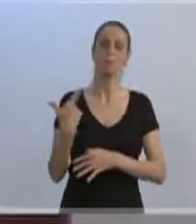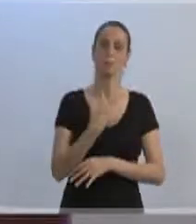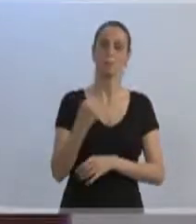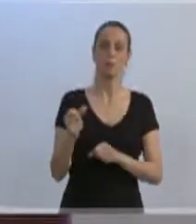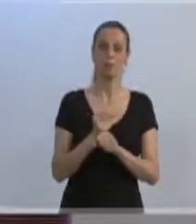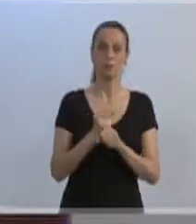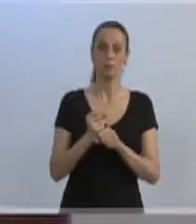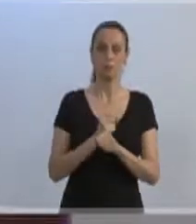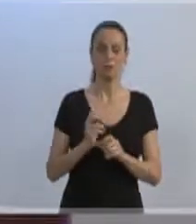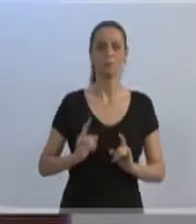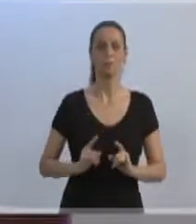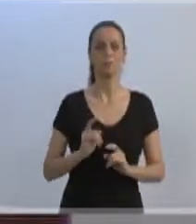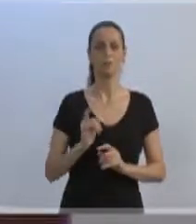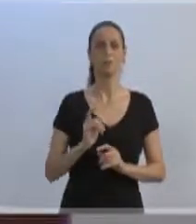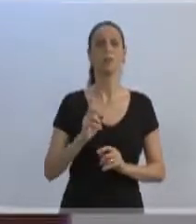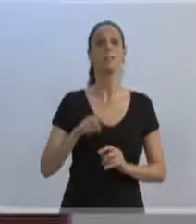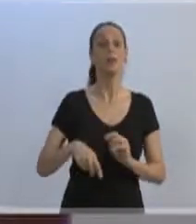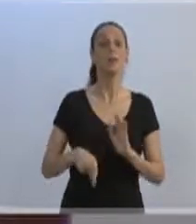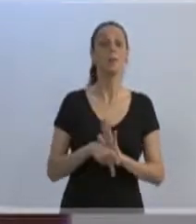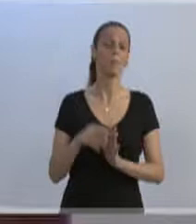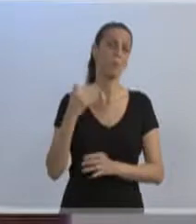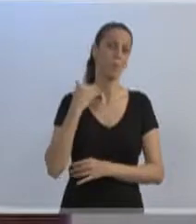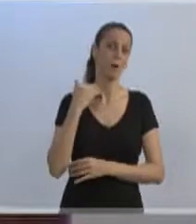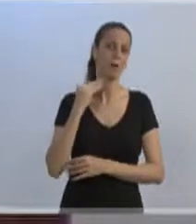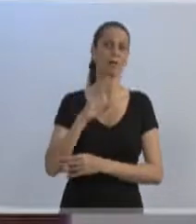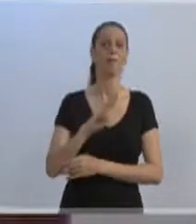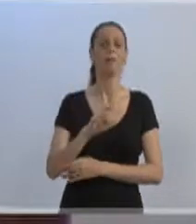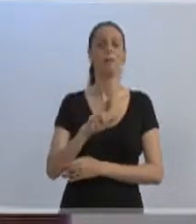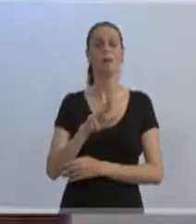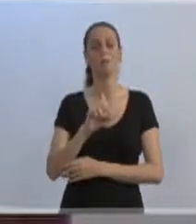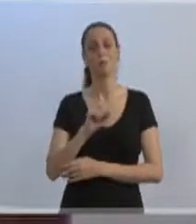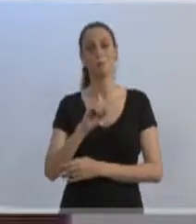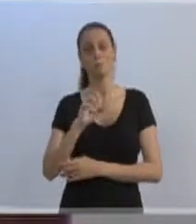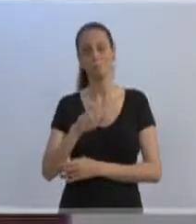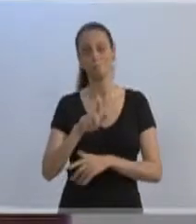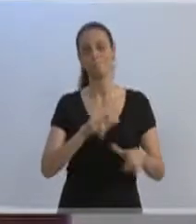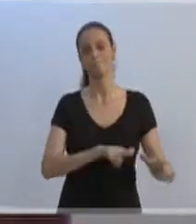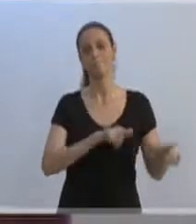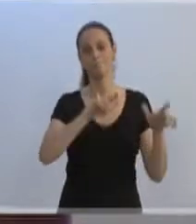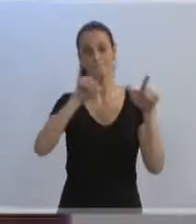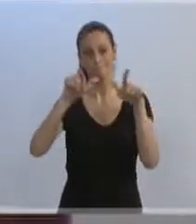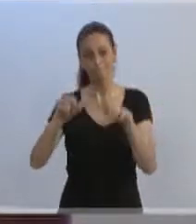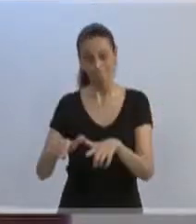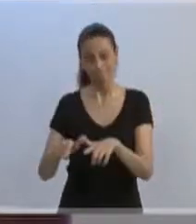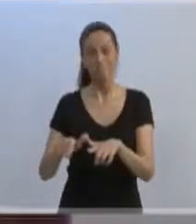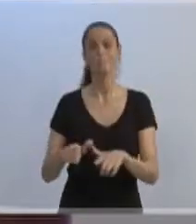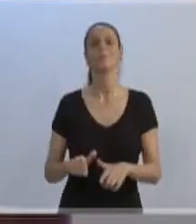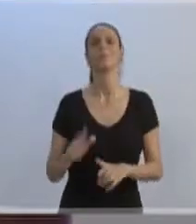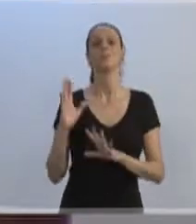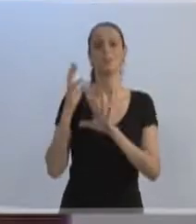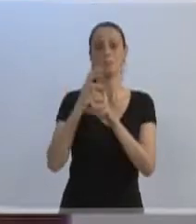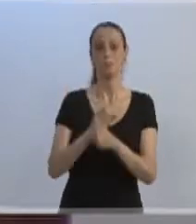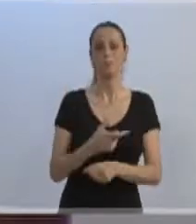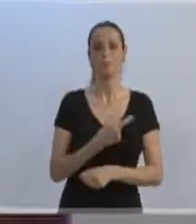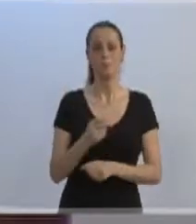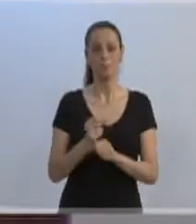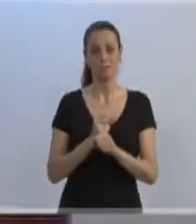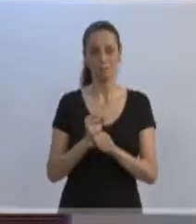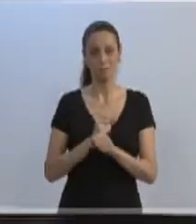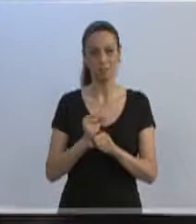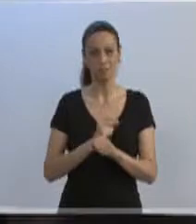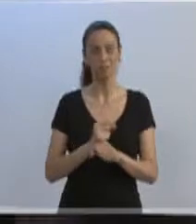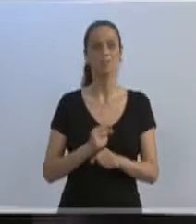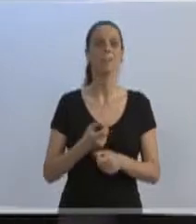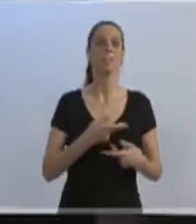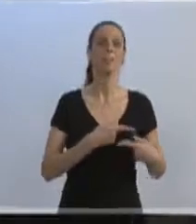anos do blusol do banco do sol ele fez uma moção em louvor por esses 20 anos e convidou a este